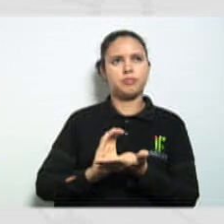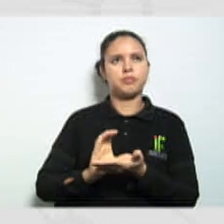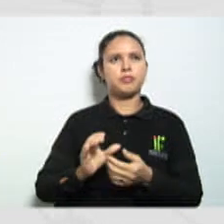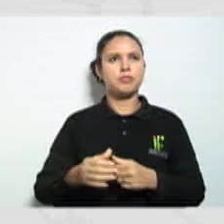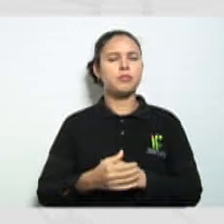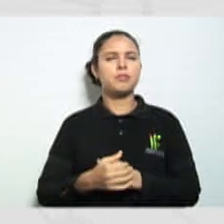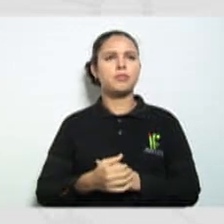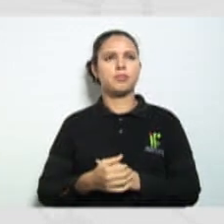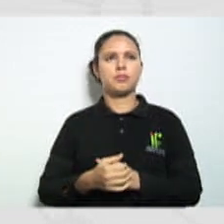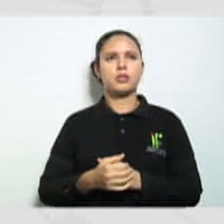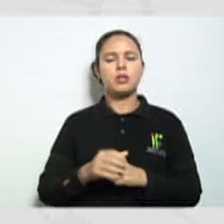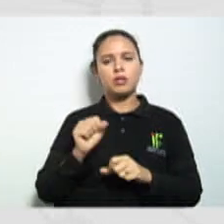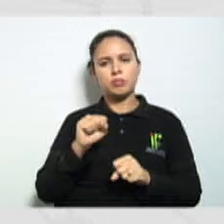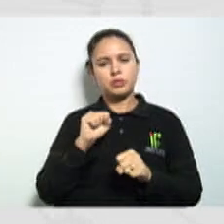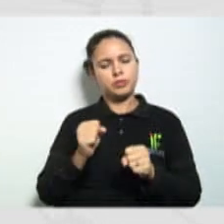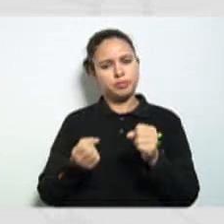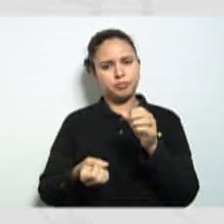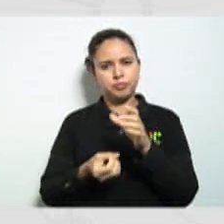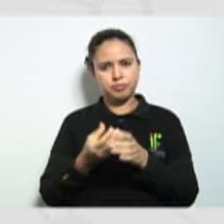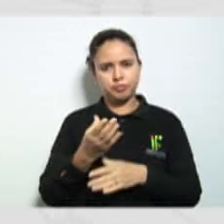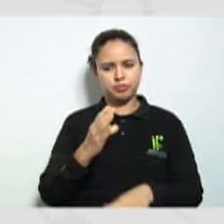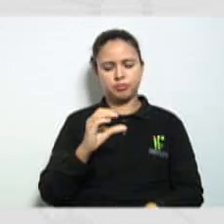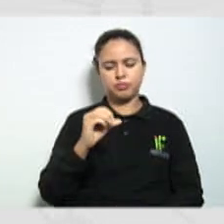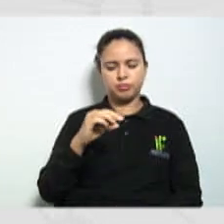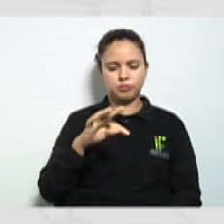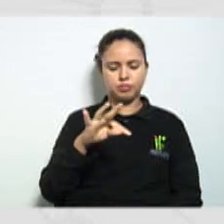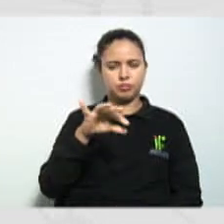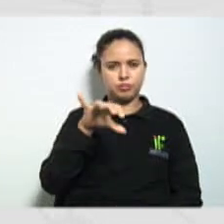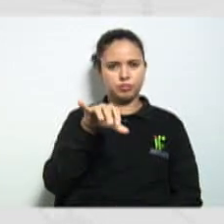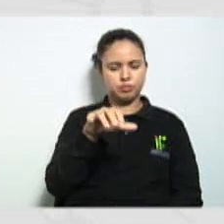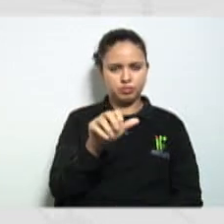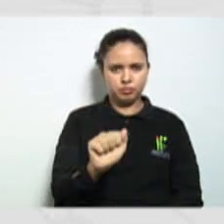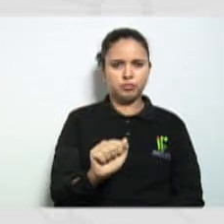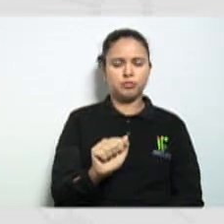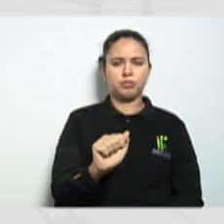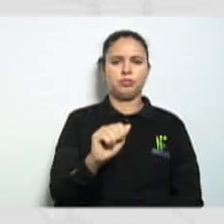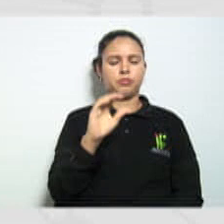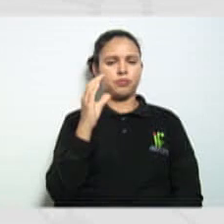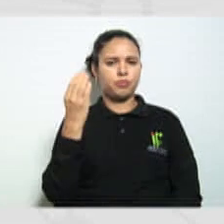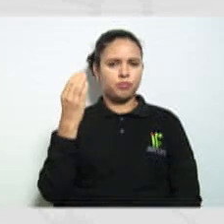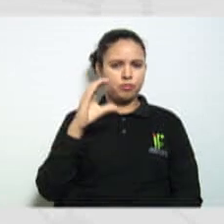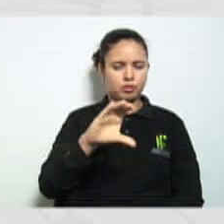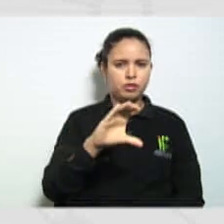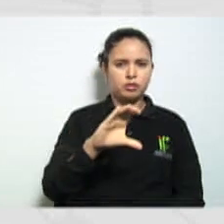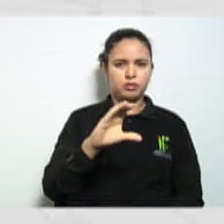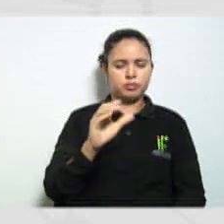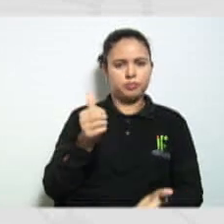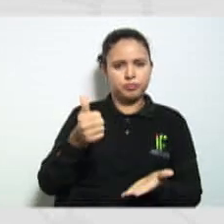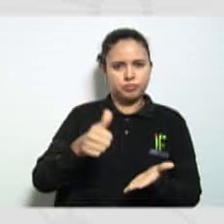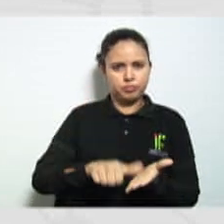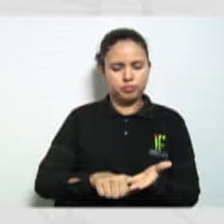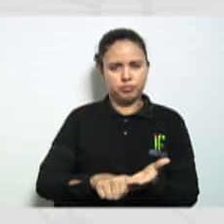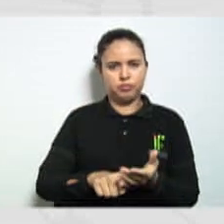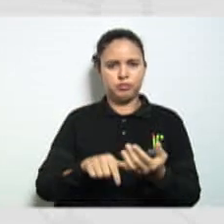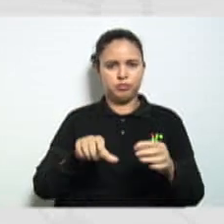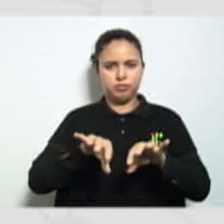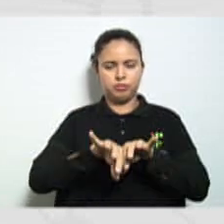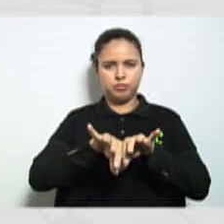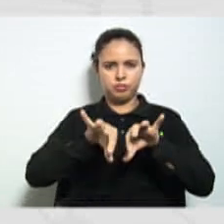ser, vocês podem criar conta créditos com cooperados, certo?